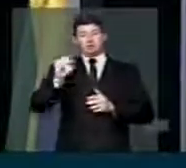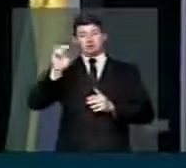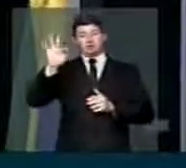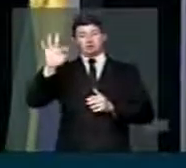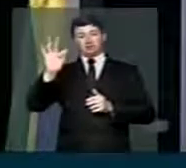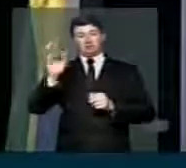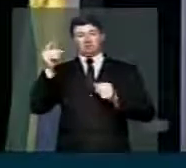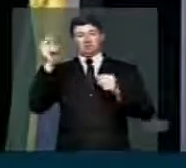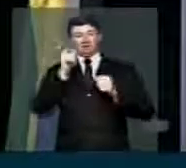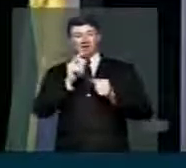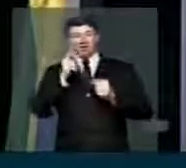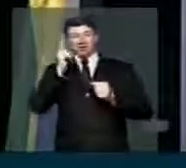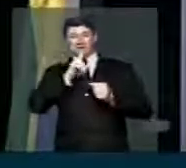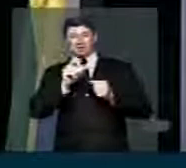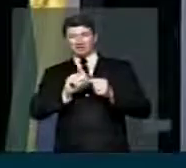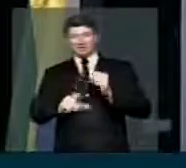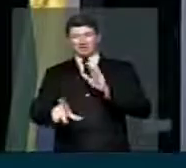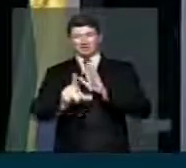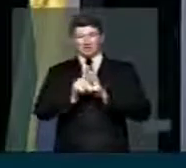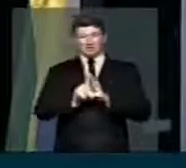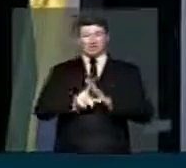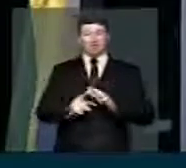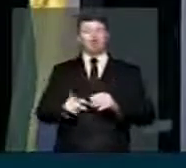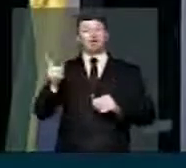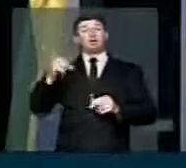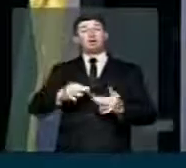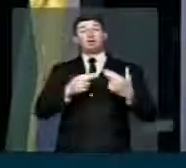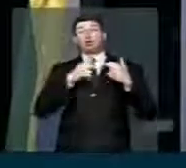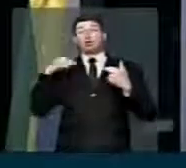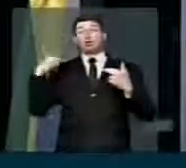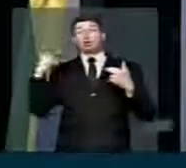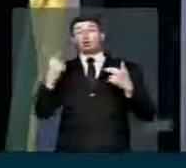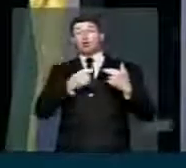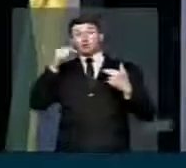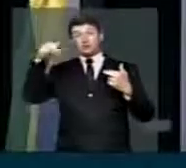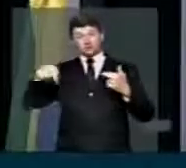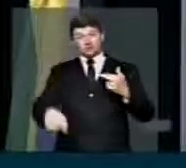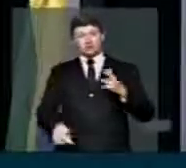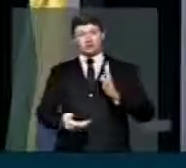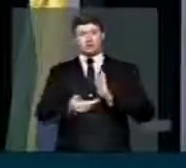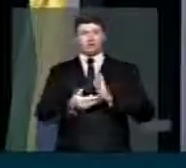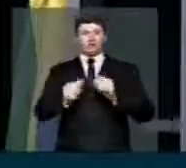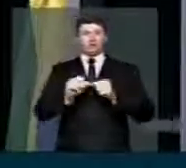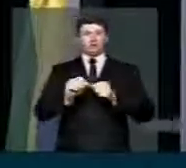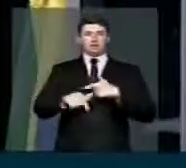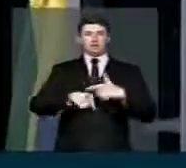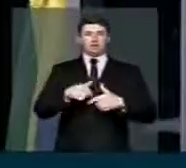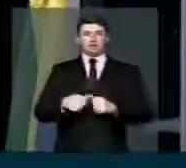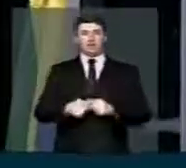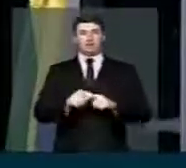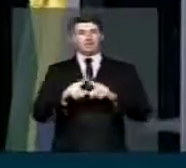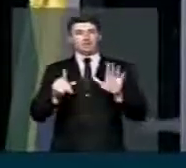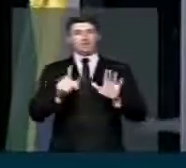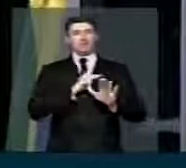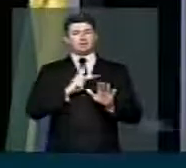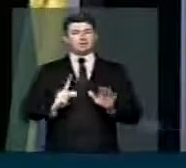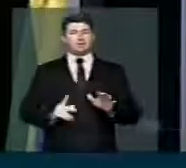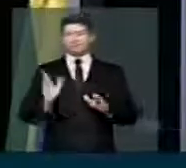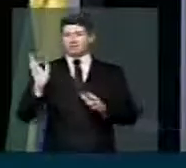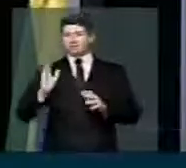para legislar algo que essa casa tinha o dever e a obrigação de fazer. Mas, senhor